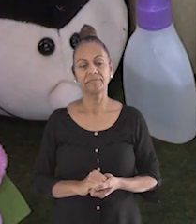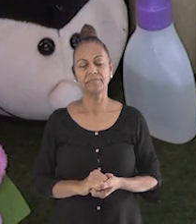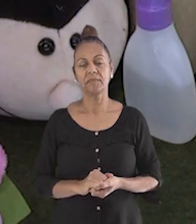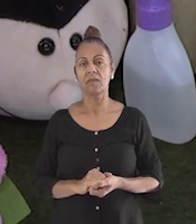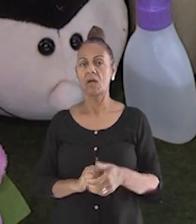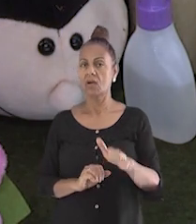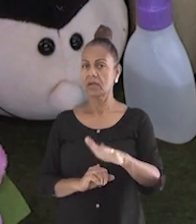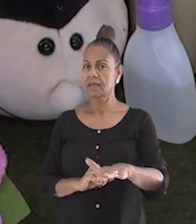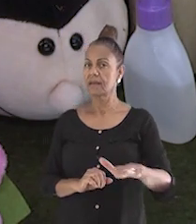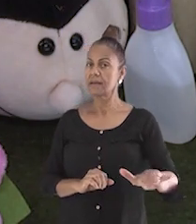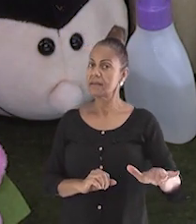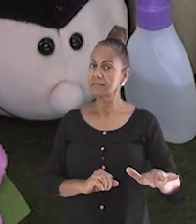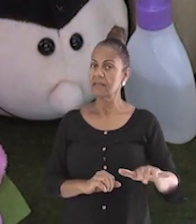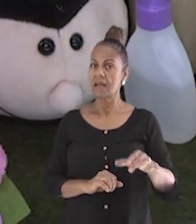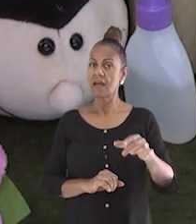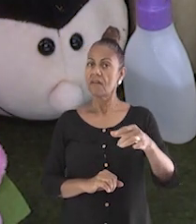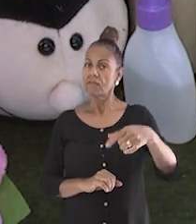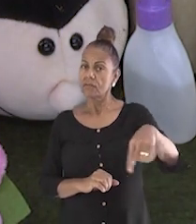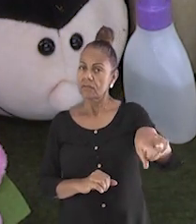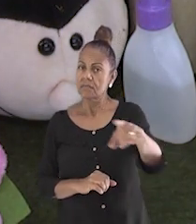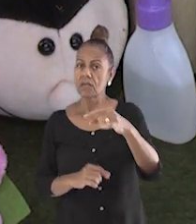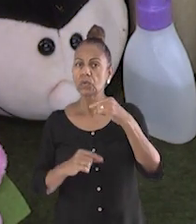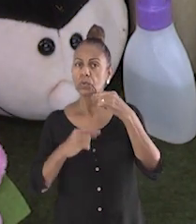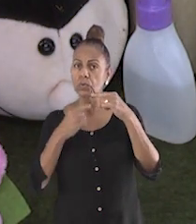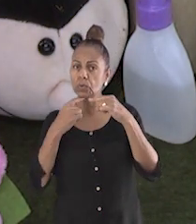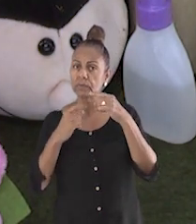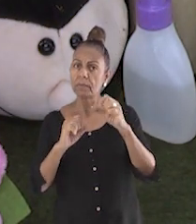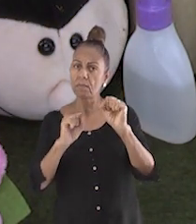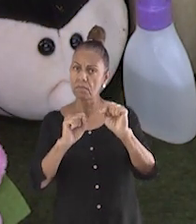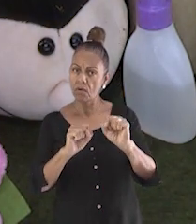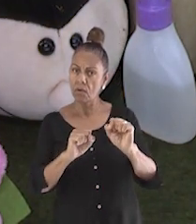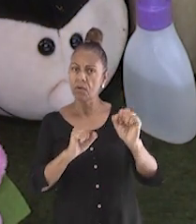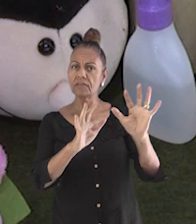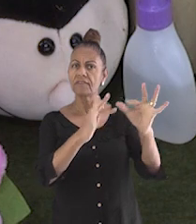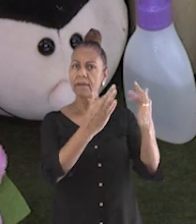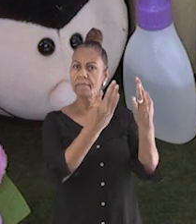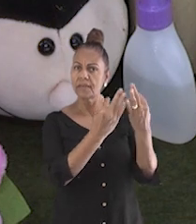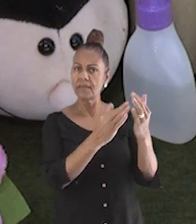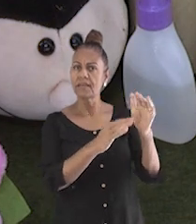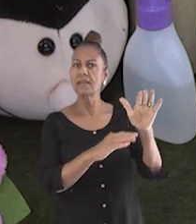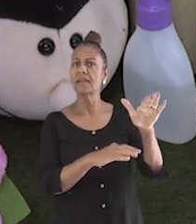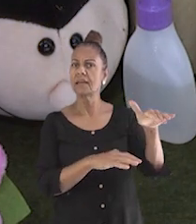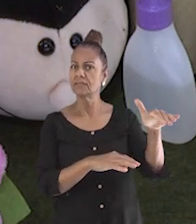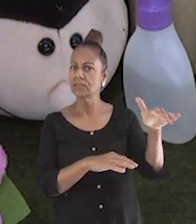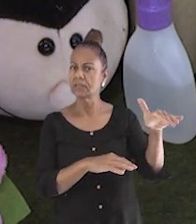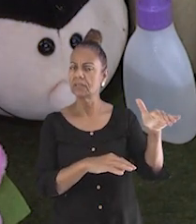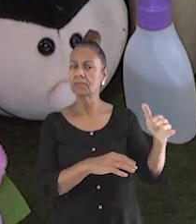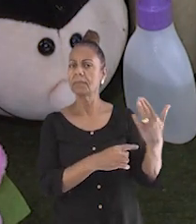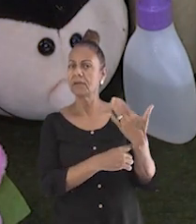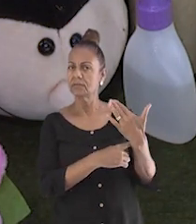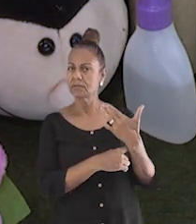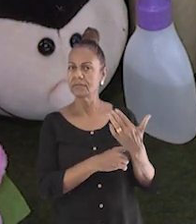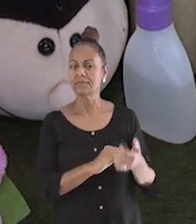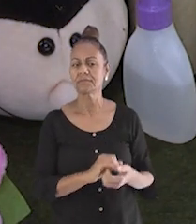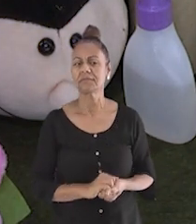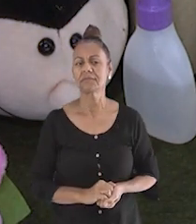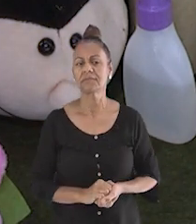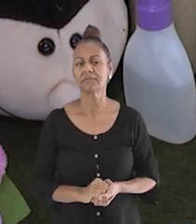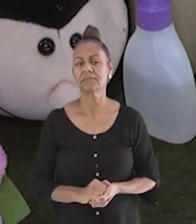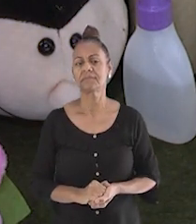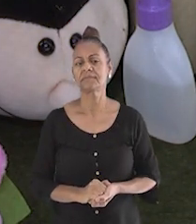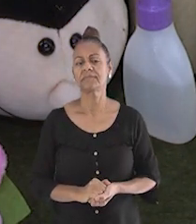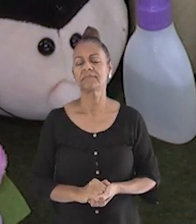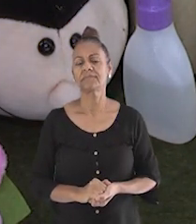Crianças, vocês podem pedir ajuda da família para poder fazer essa asa e